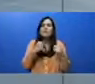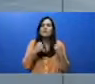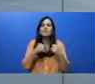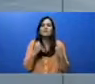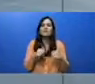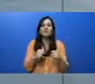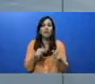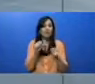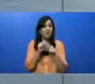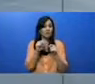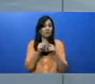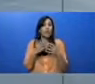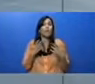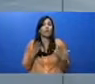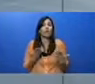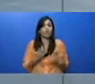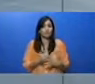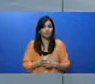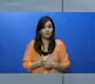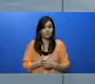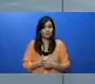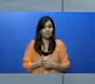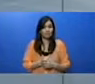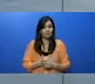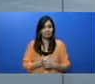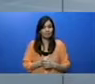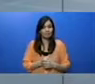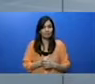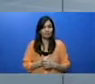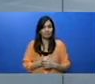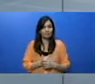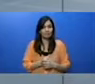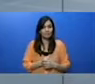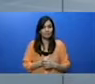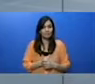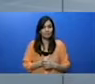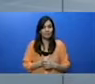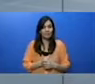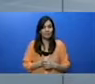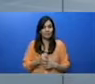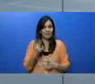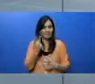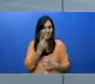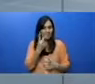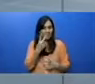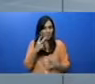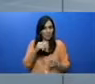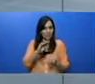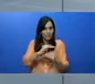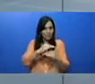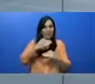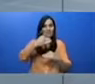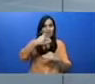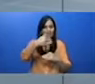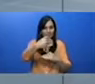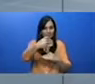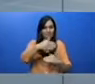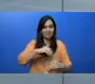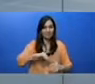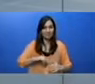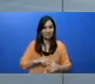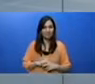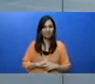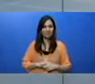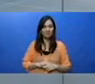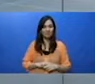precisa fazer, ó, contra o tráfico de animais. Seria a segunda parte do nosso folheto. Está dando